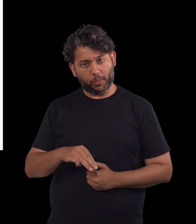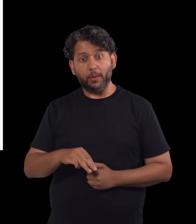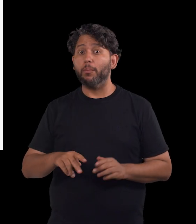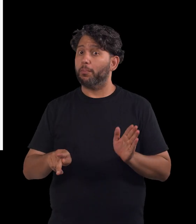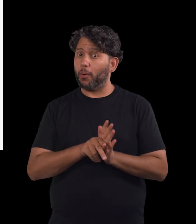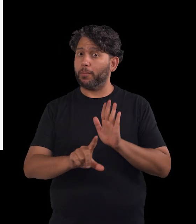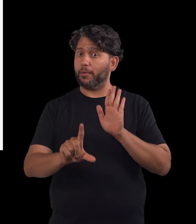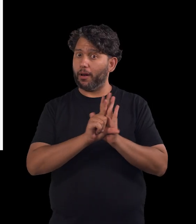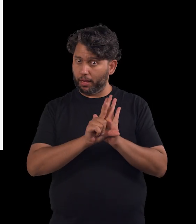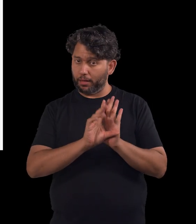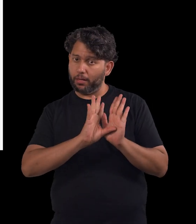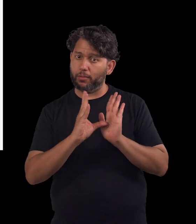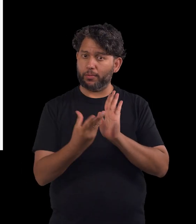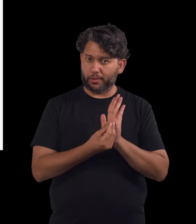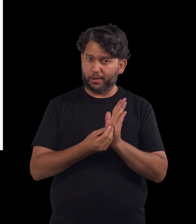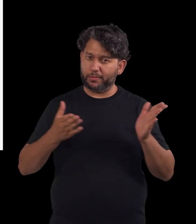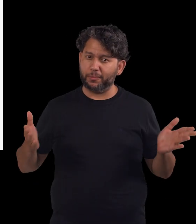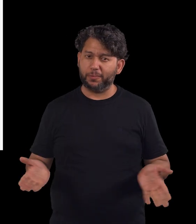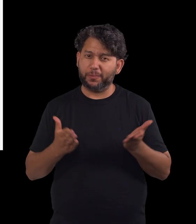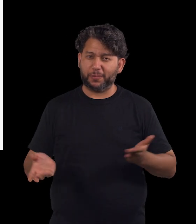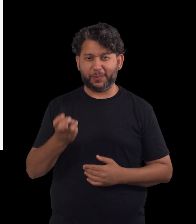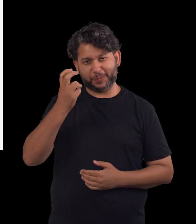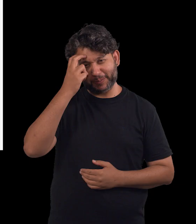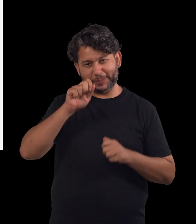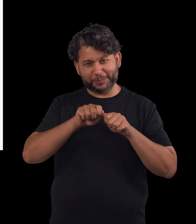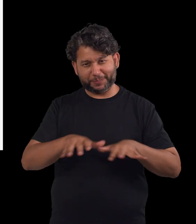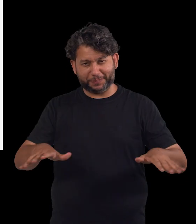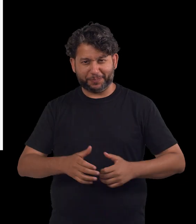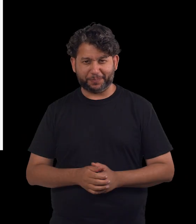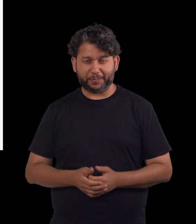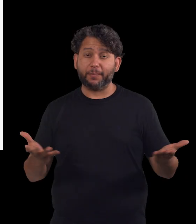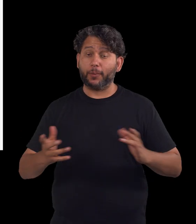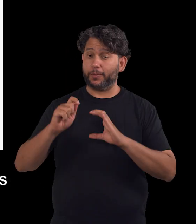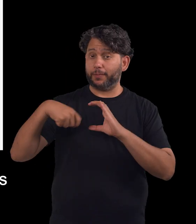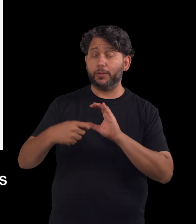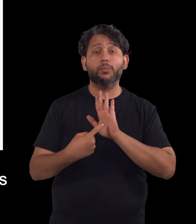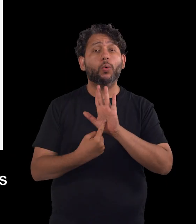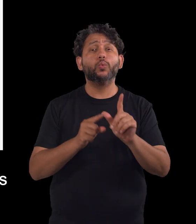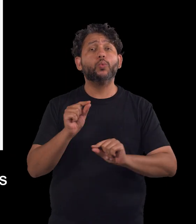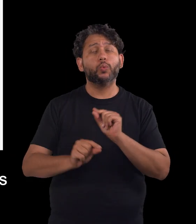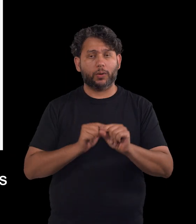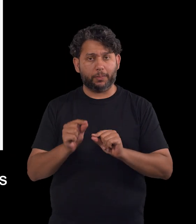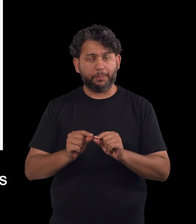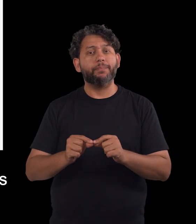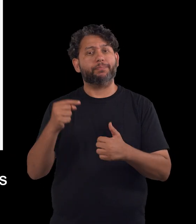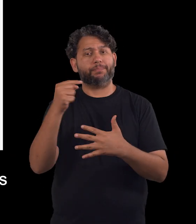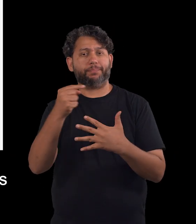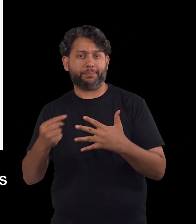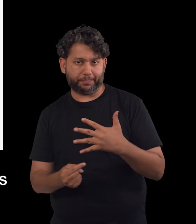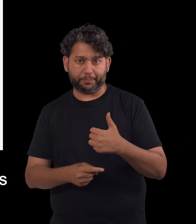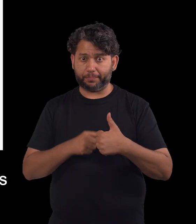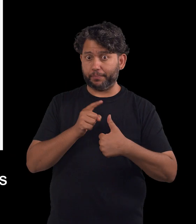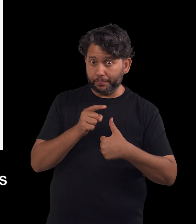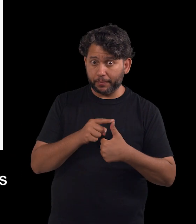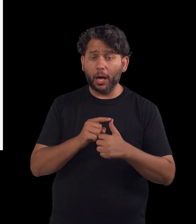da Lei Federal de Incentivo à Cultura, a Lei Rouanet. Neste vídeo, vamos comentar aspectos relacionados